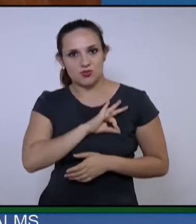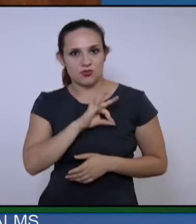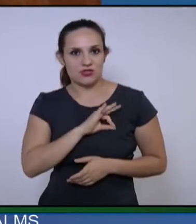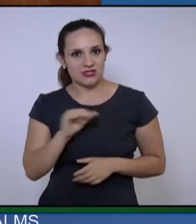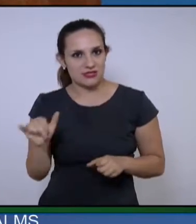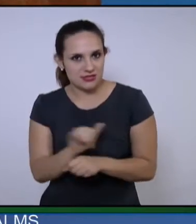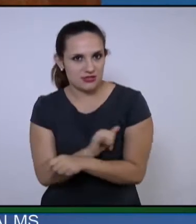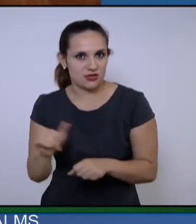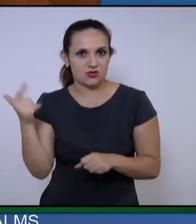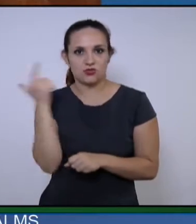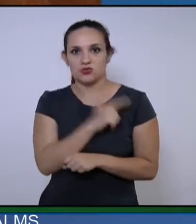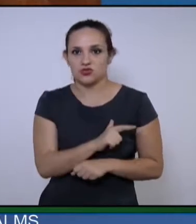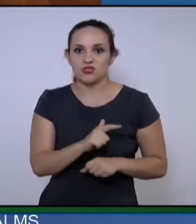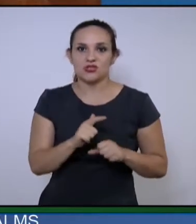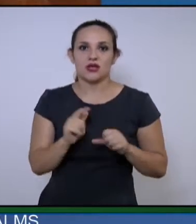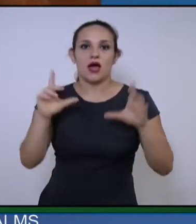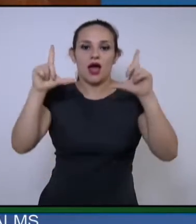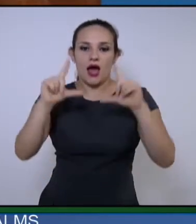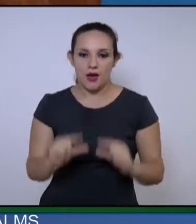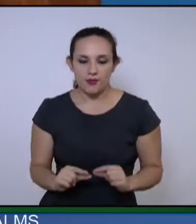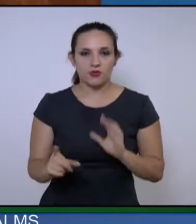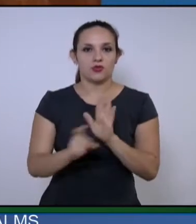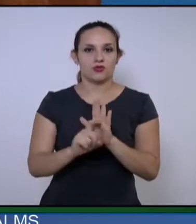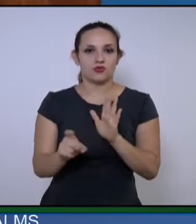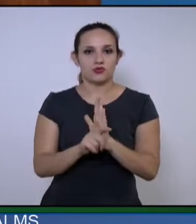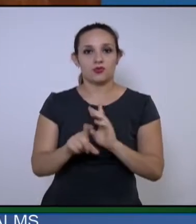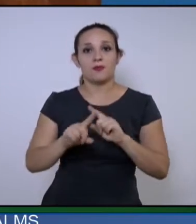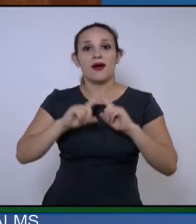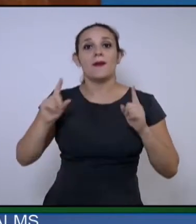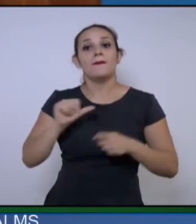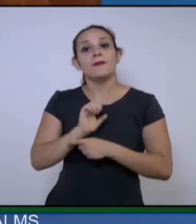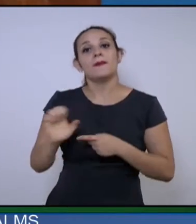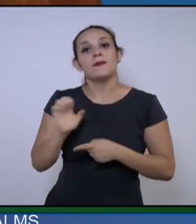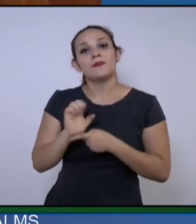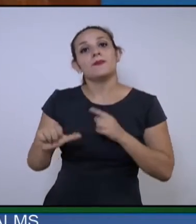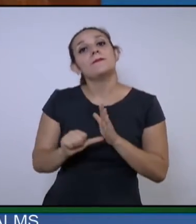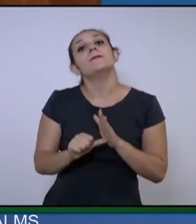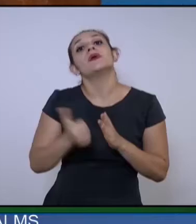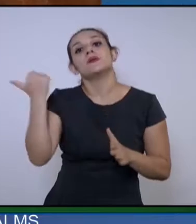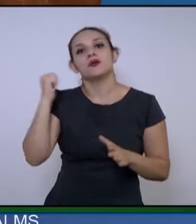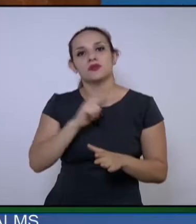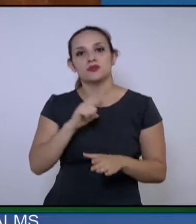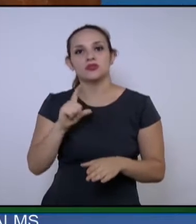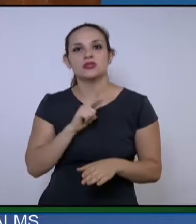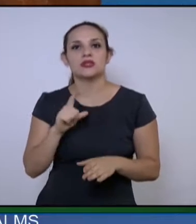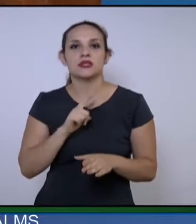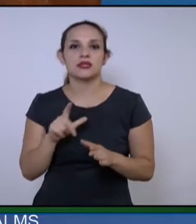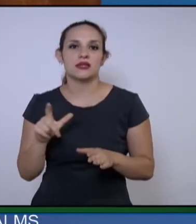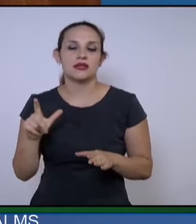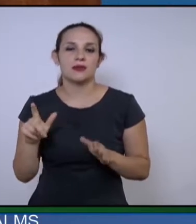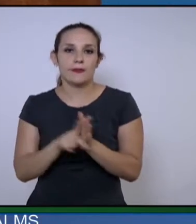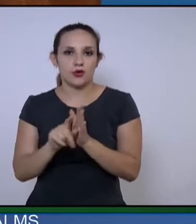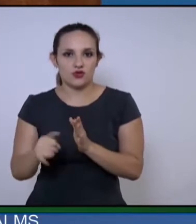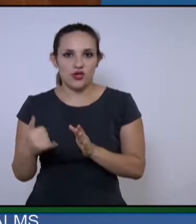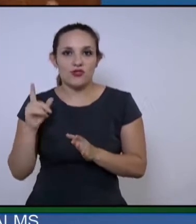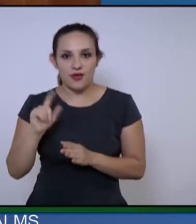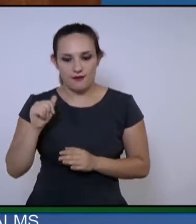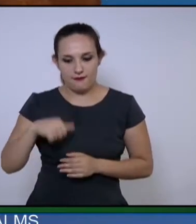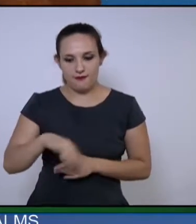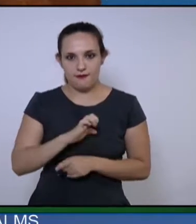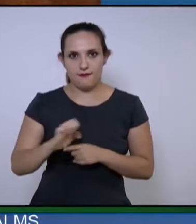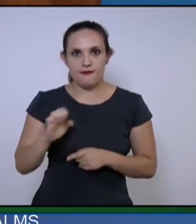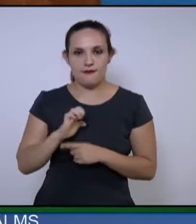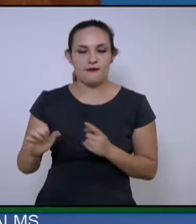da federação, ou o primeiro estado, seria o Mato Grosso do Sul. Fez a entrevista, a partir daí